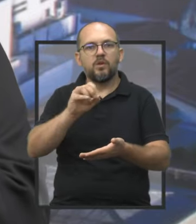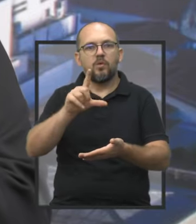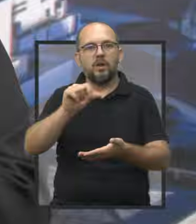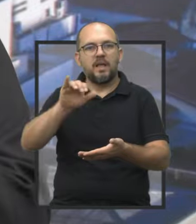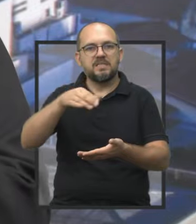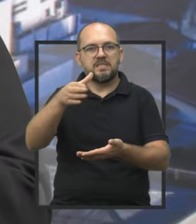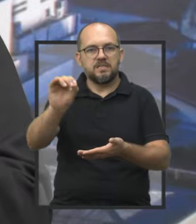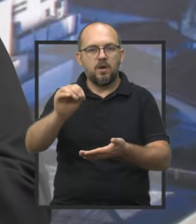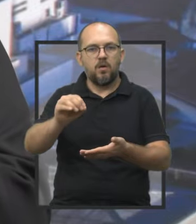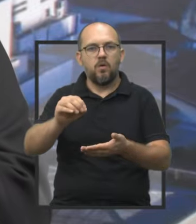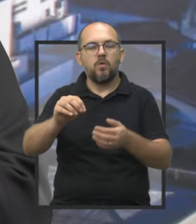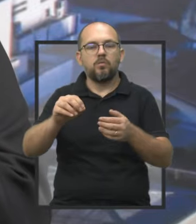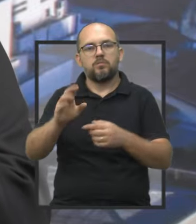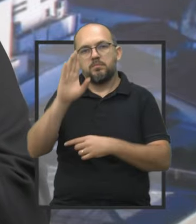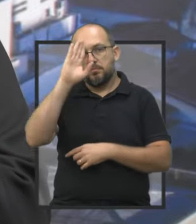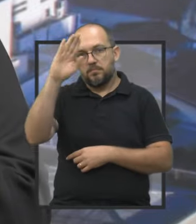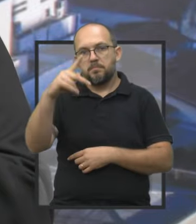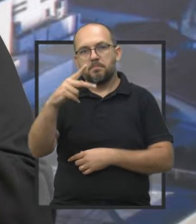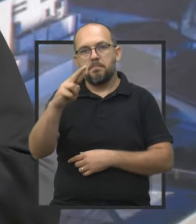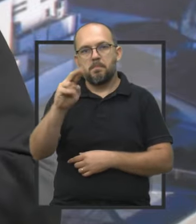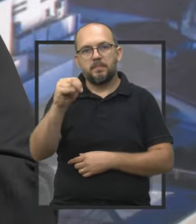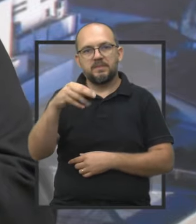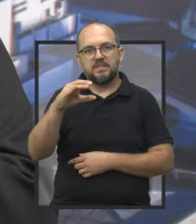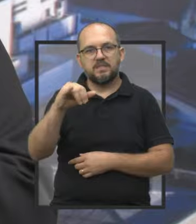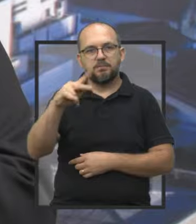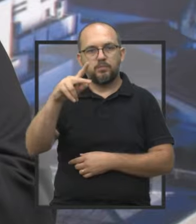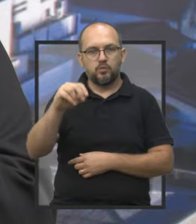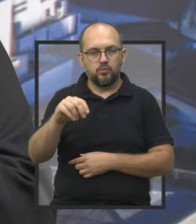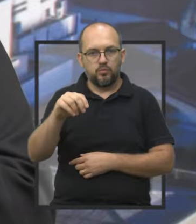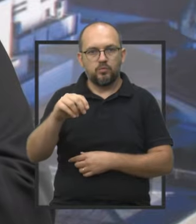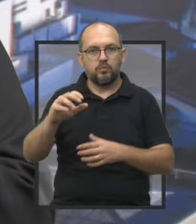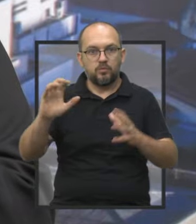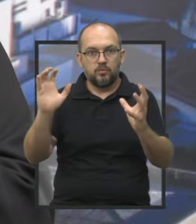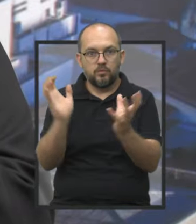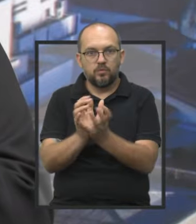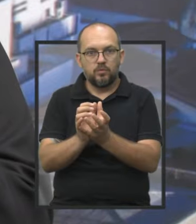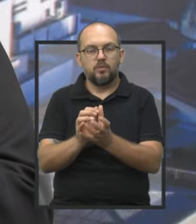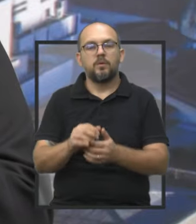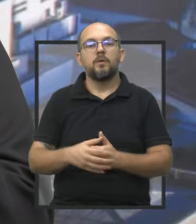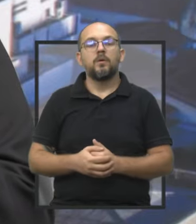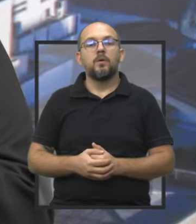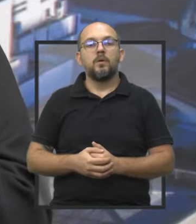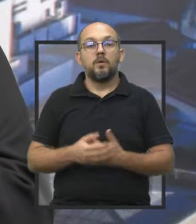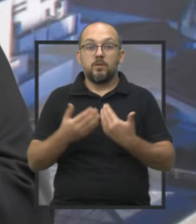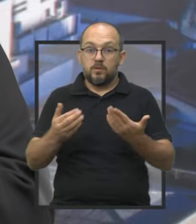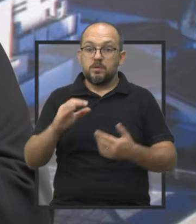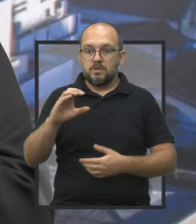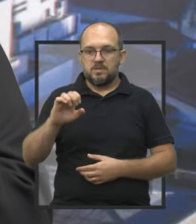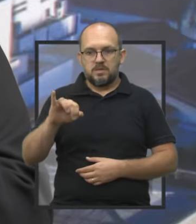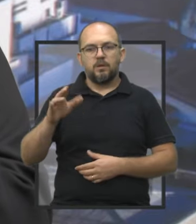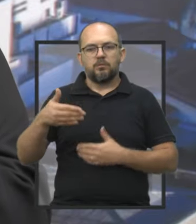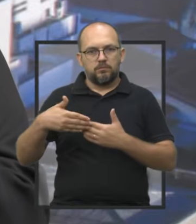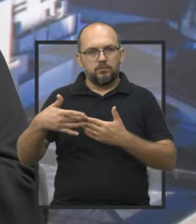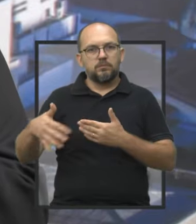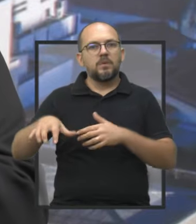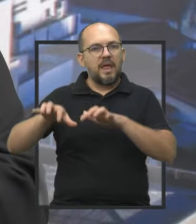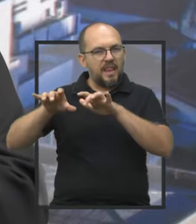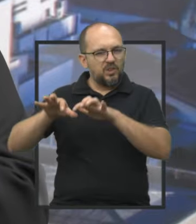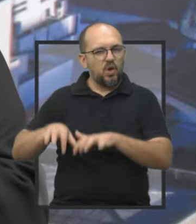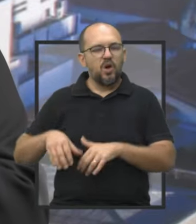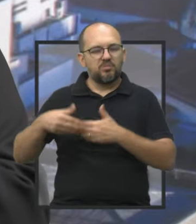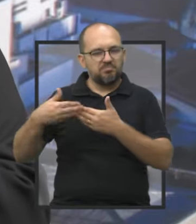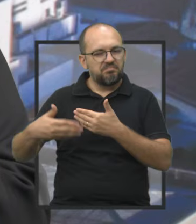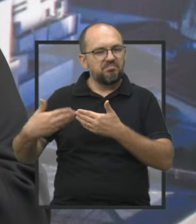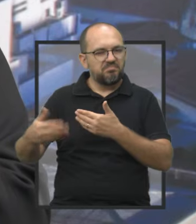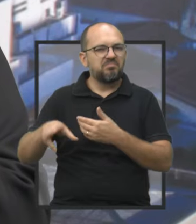colegialidade. Então, acho que é isso. Acho que a SEI do gabinete paralelo já está na fase do relatório, mas se encaminha para um